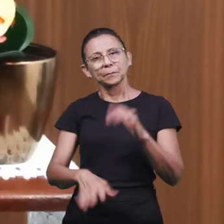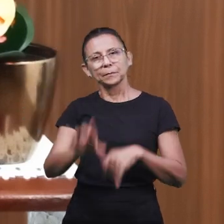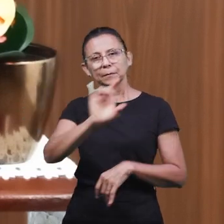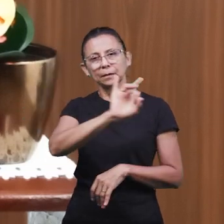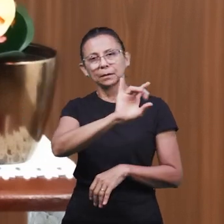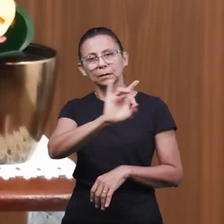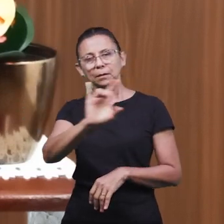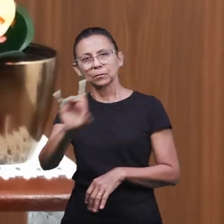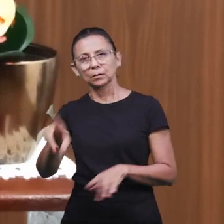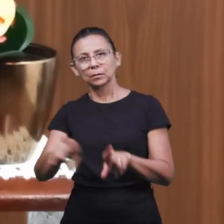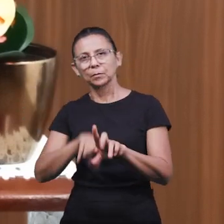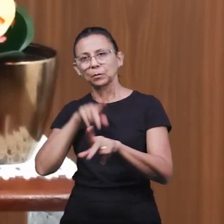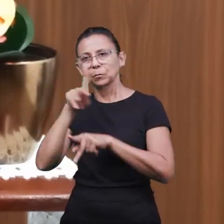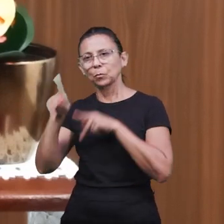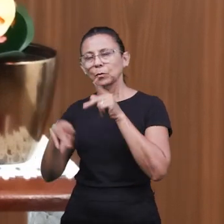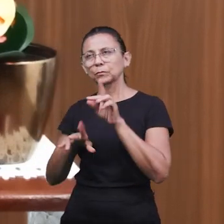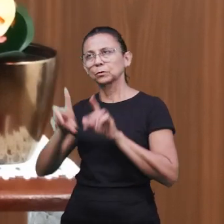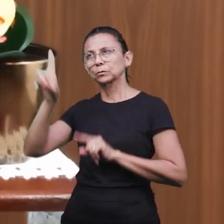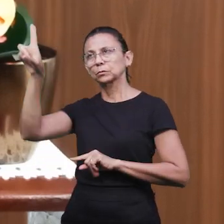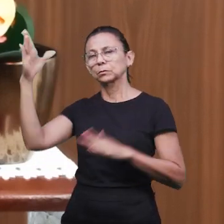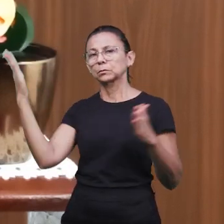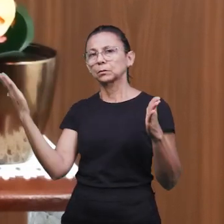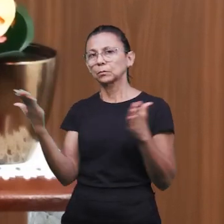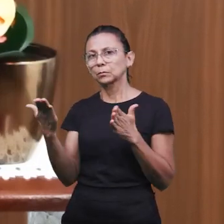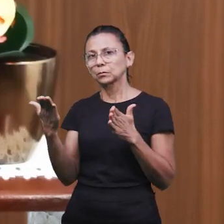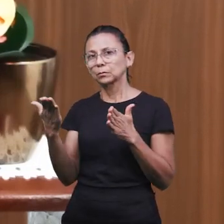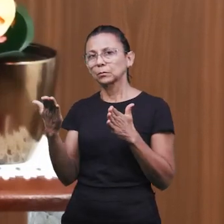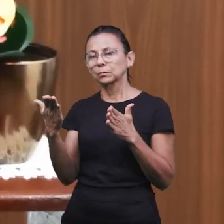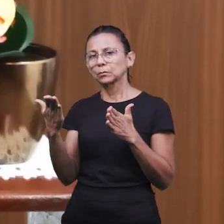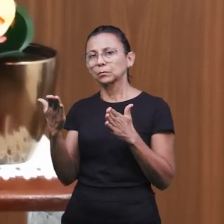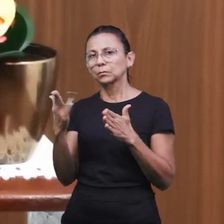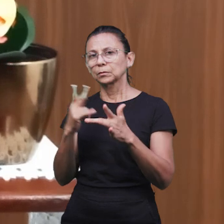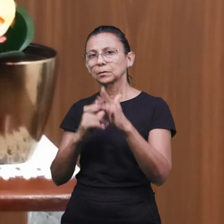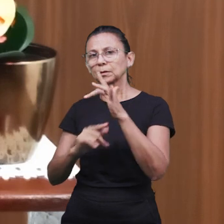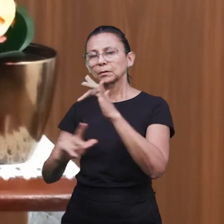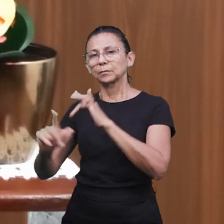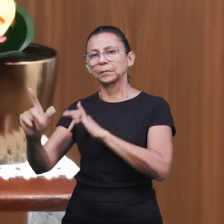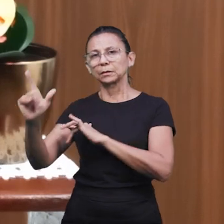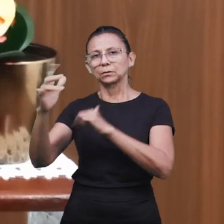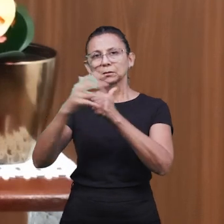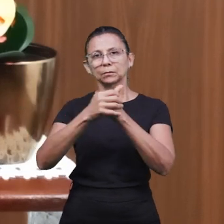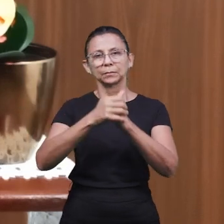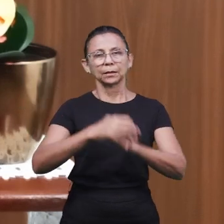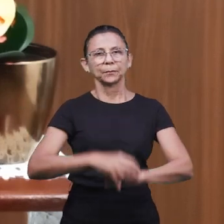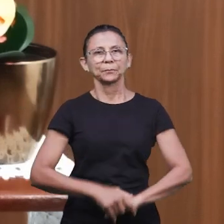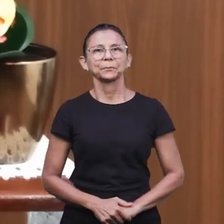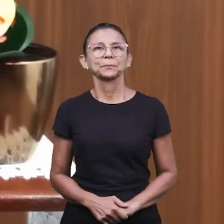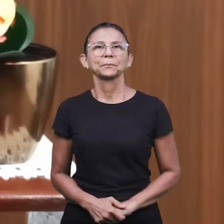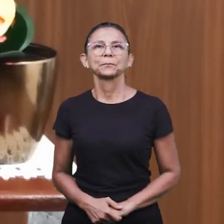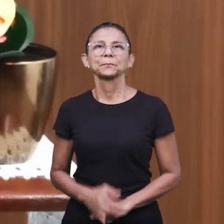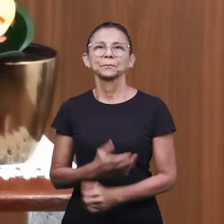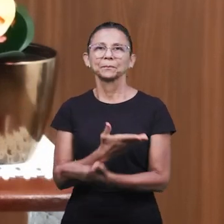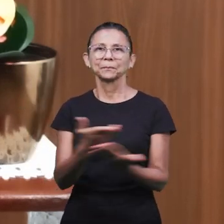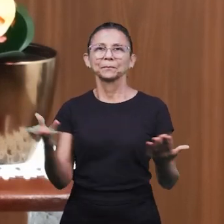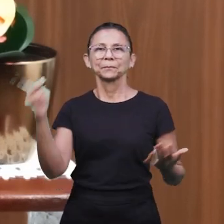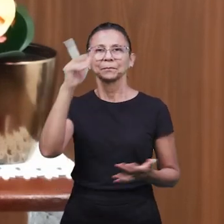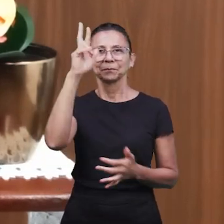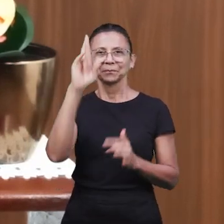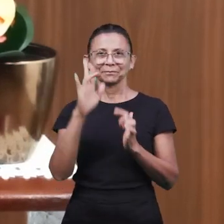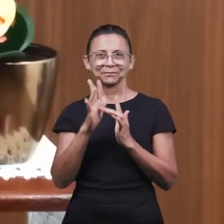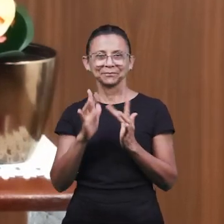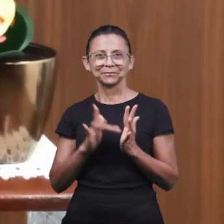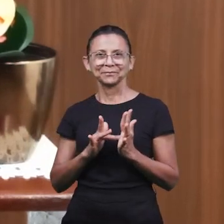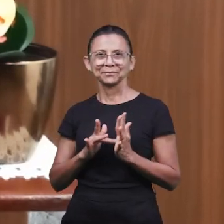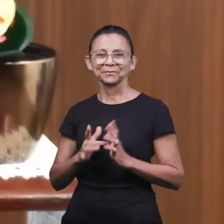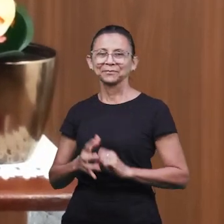vós e com todo o povo de Deus, desde agora e por toda a eternidade. Amém. A todos, a paz